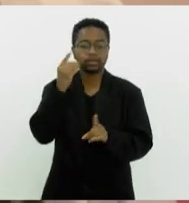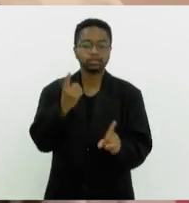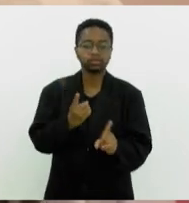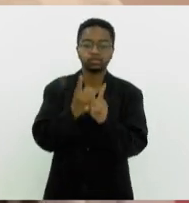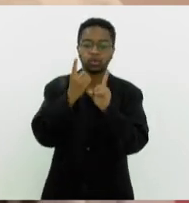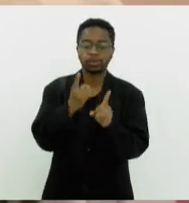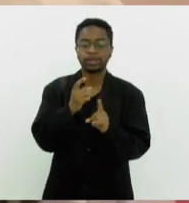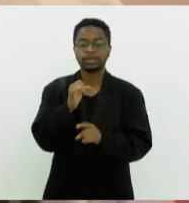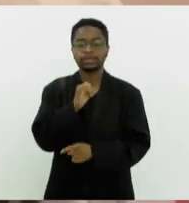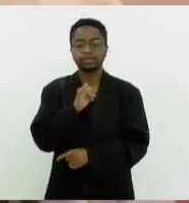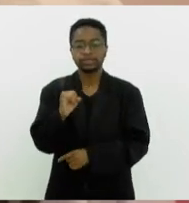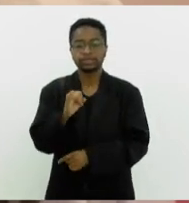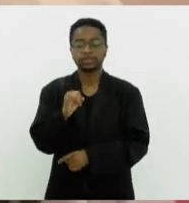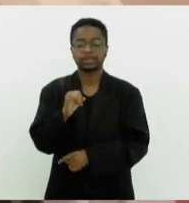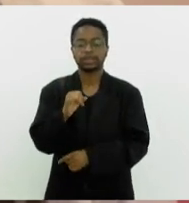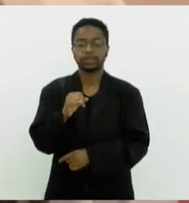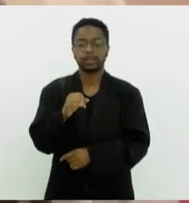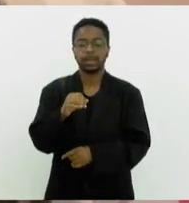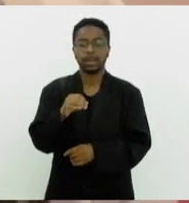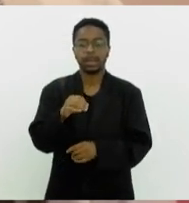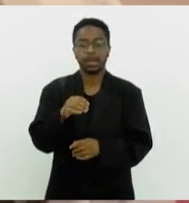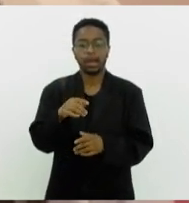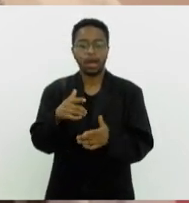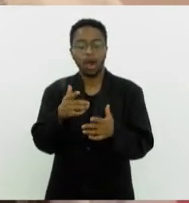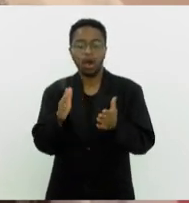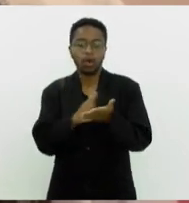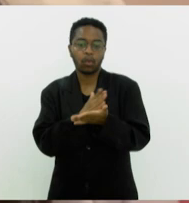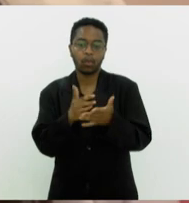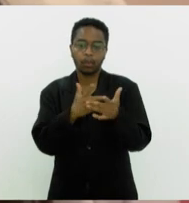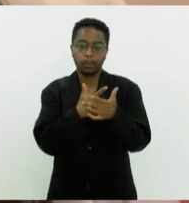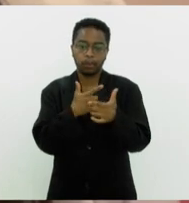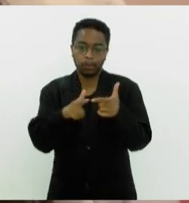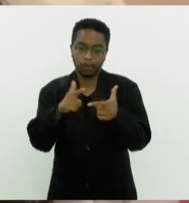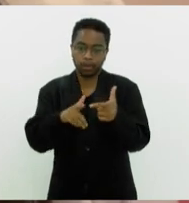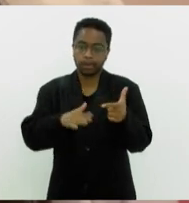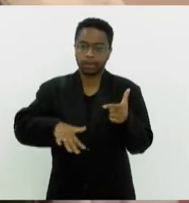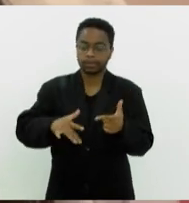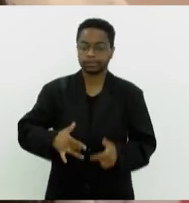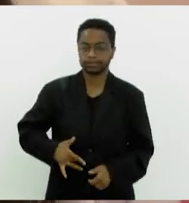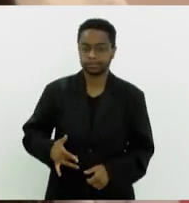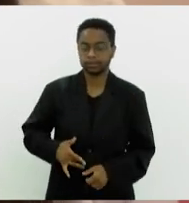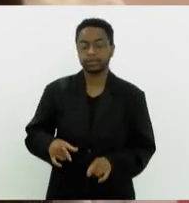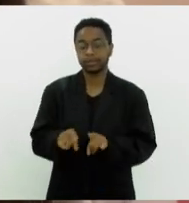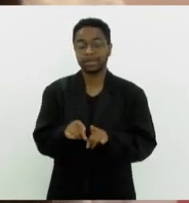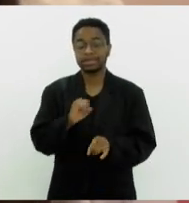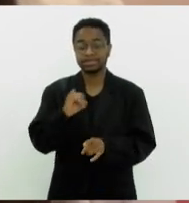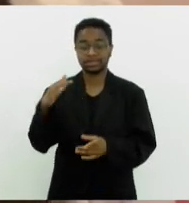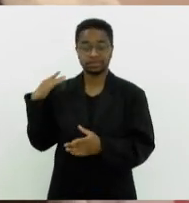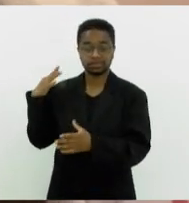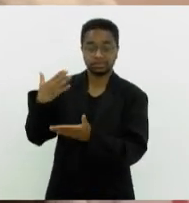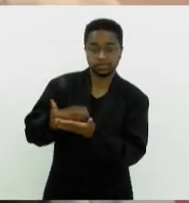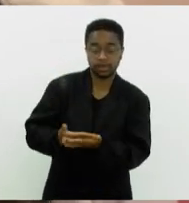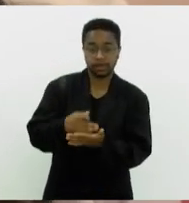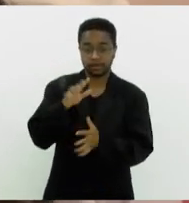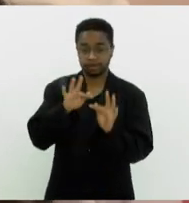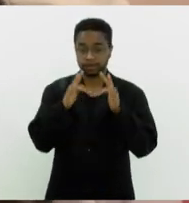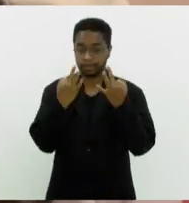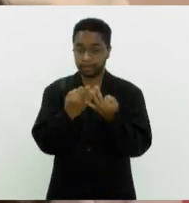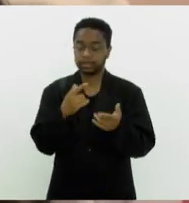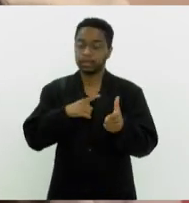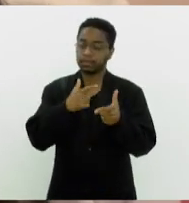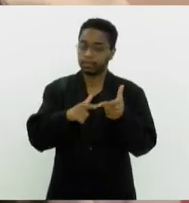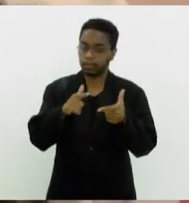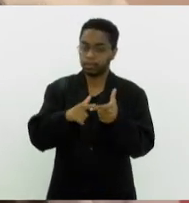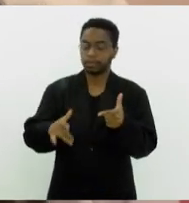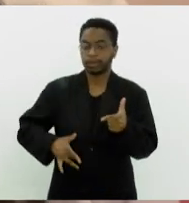malformação, de alguma alteração do trato urinário. E além disso, toda criança que tem história na família de doença renal, crianças que